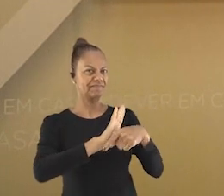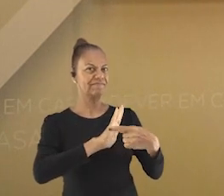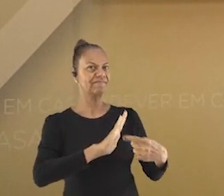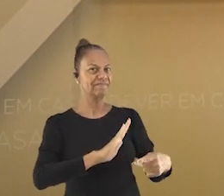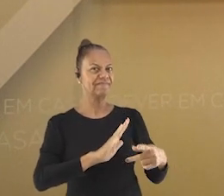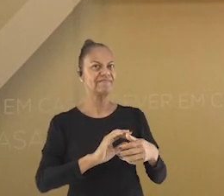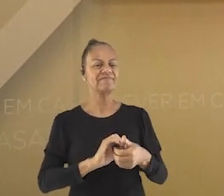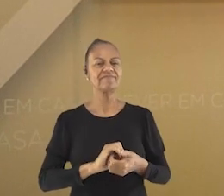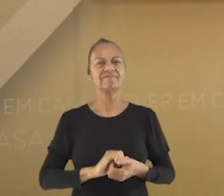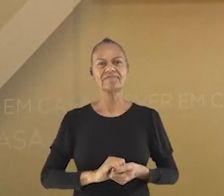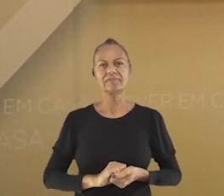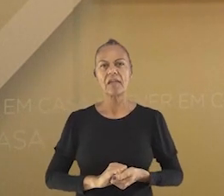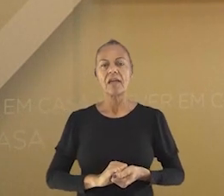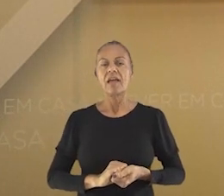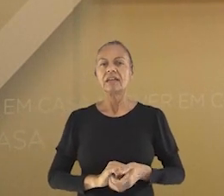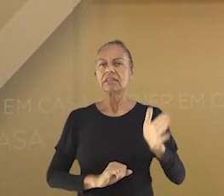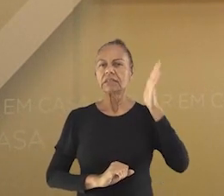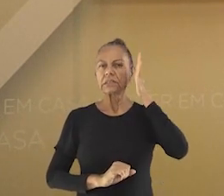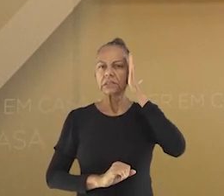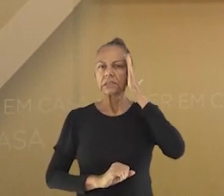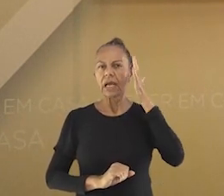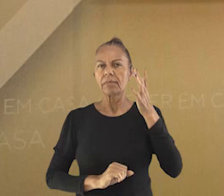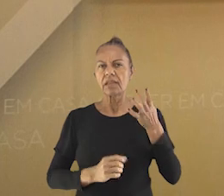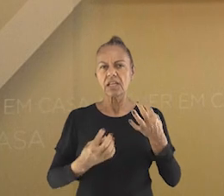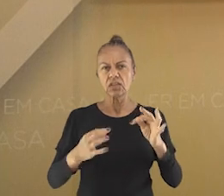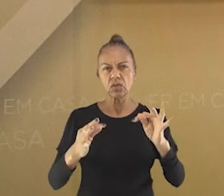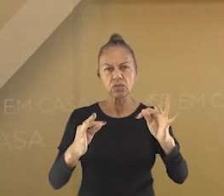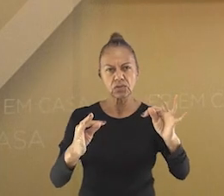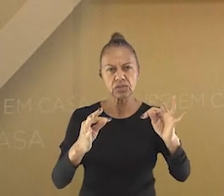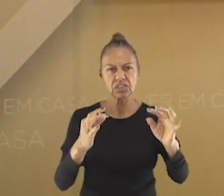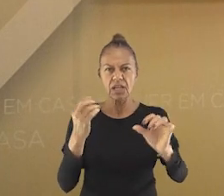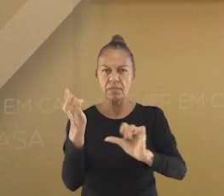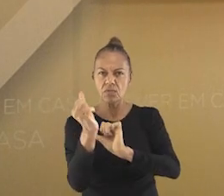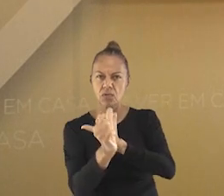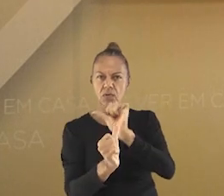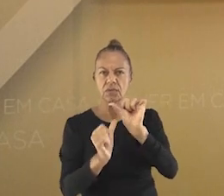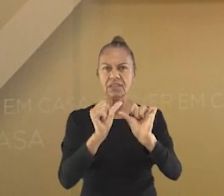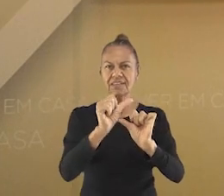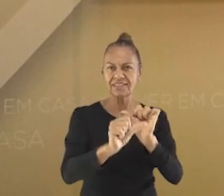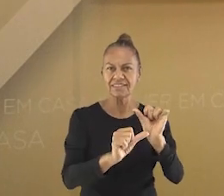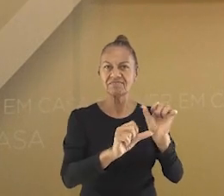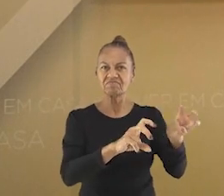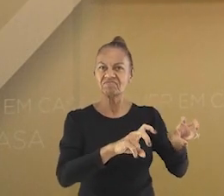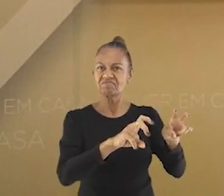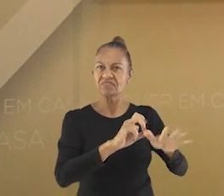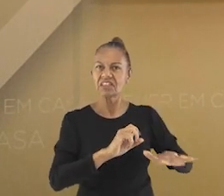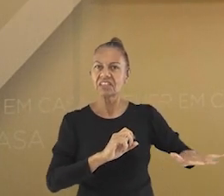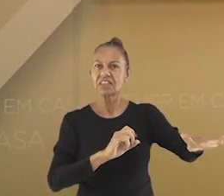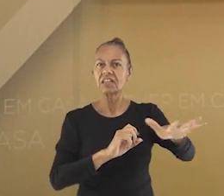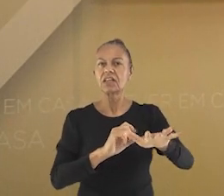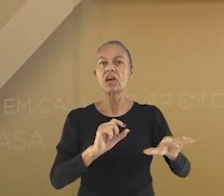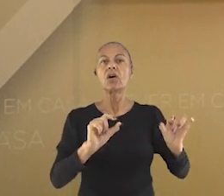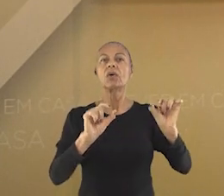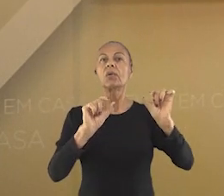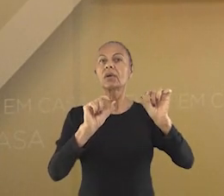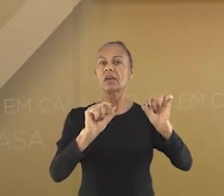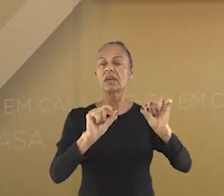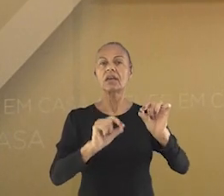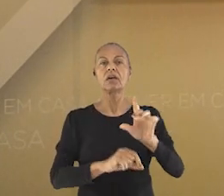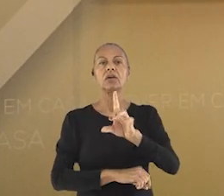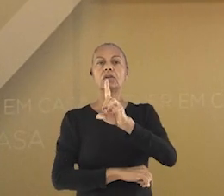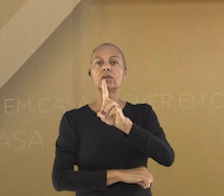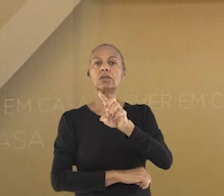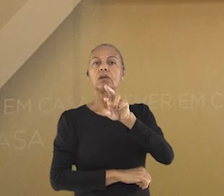Agora, sabe uma tecnologia que está mudando o setor da agricultura? Os drones. Em